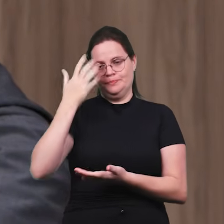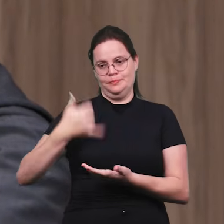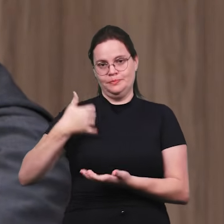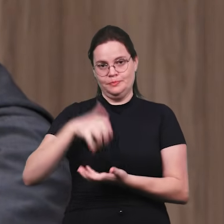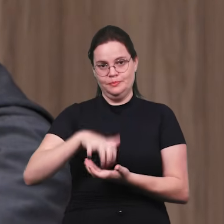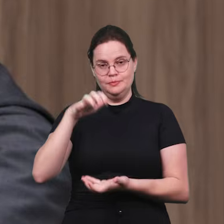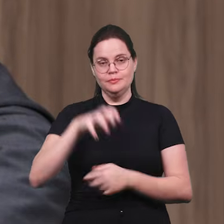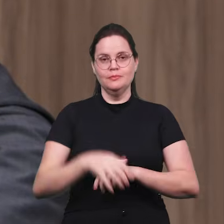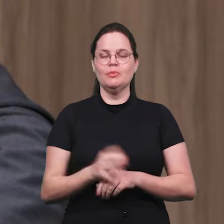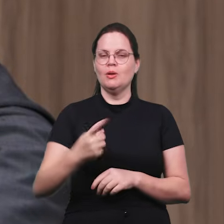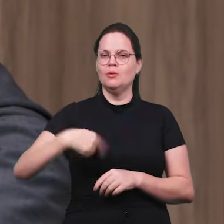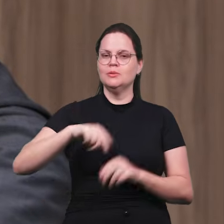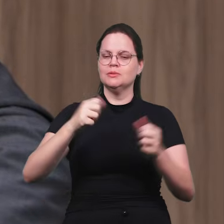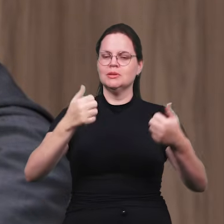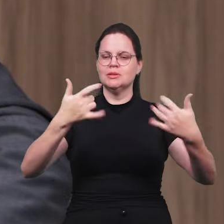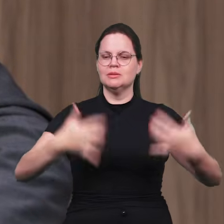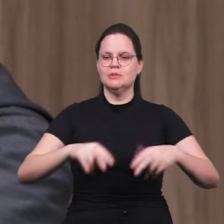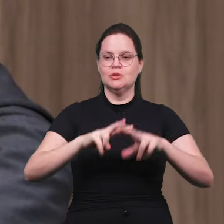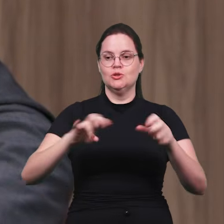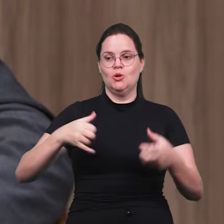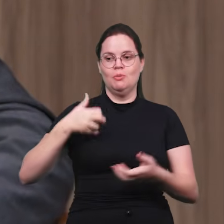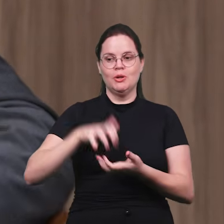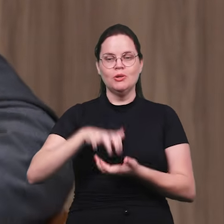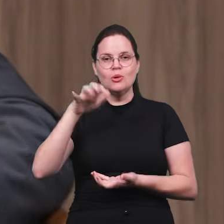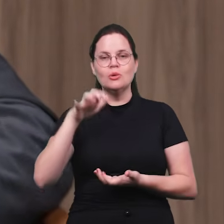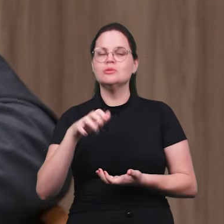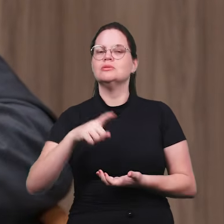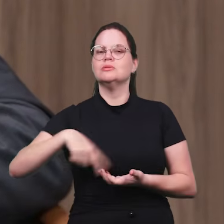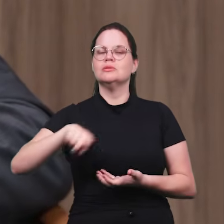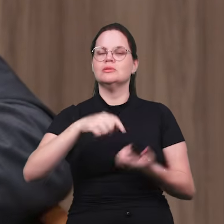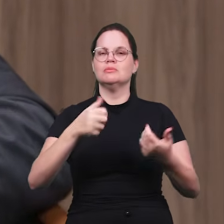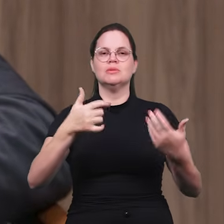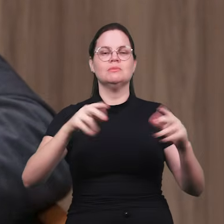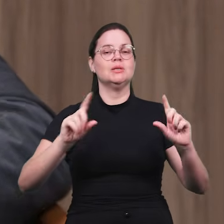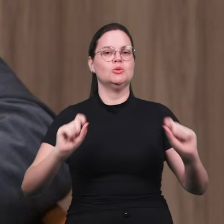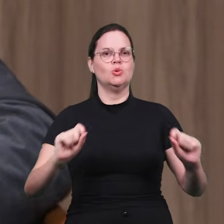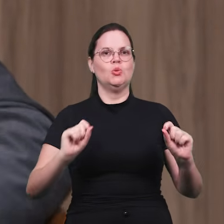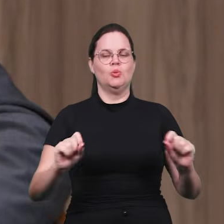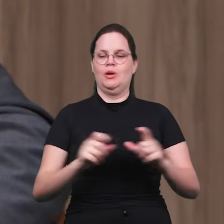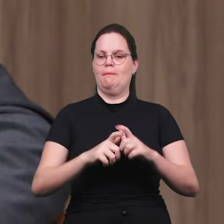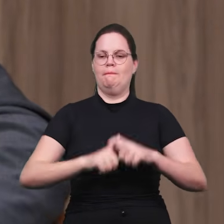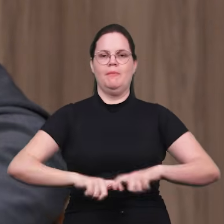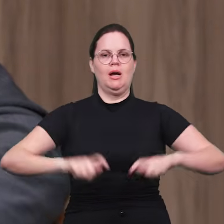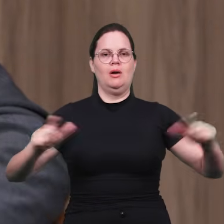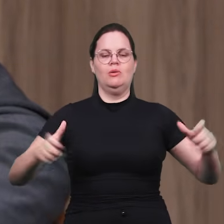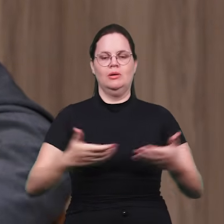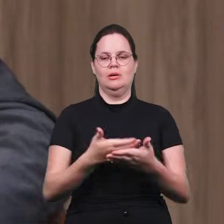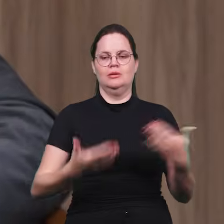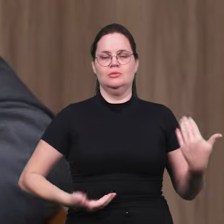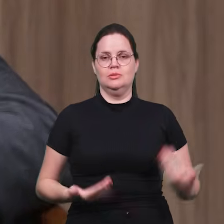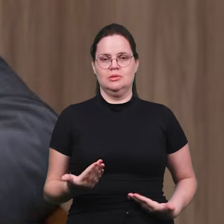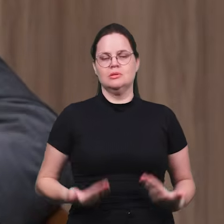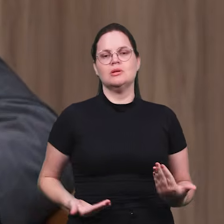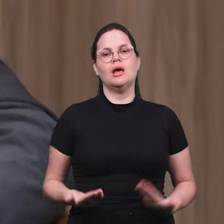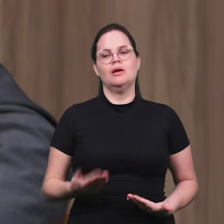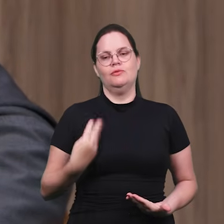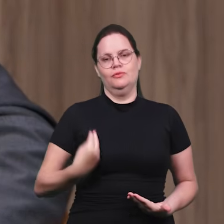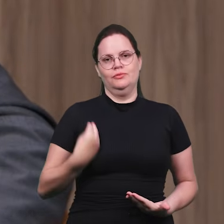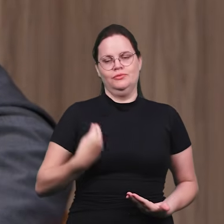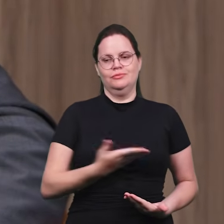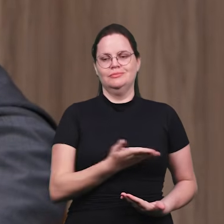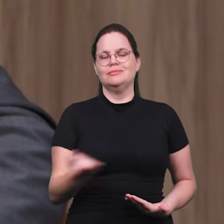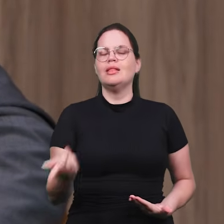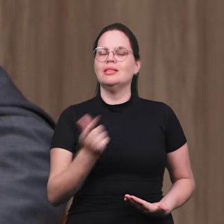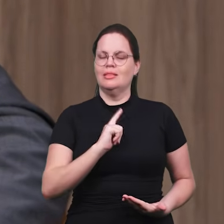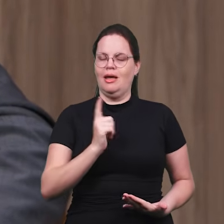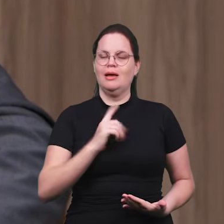quando nós falamos desse idoso, nós estamos falando literalmente de grande parte das nossas igrejas, né? O quanto é importante